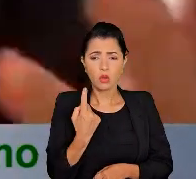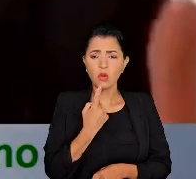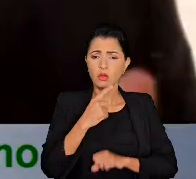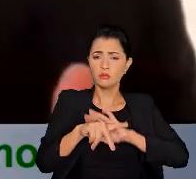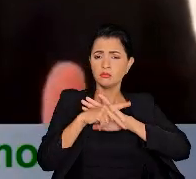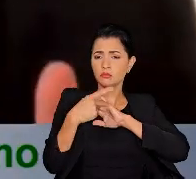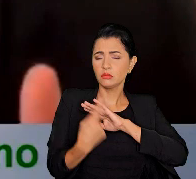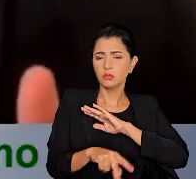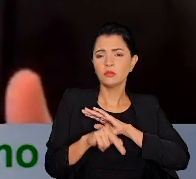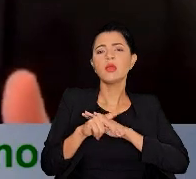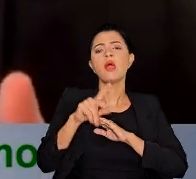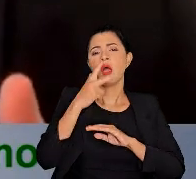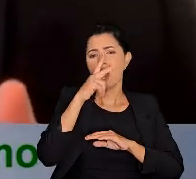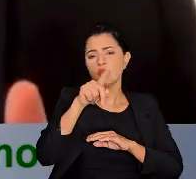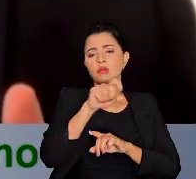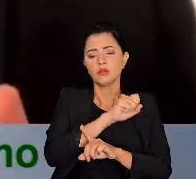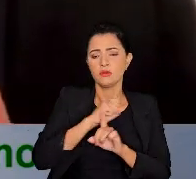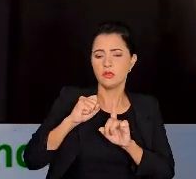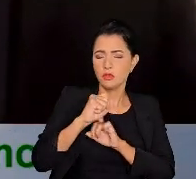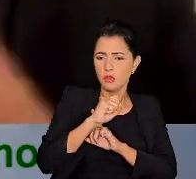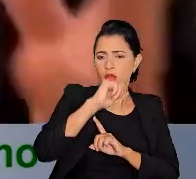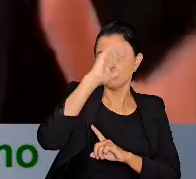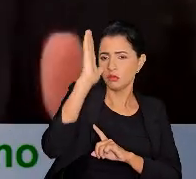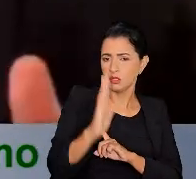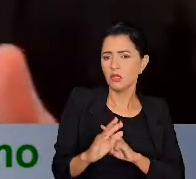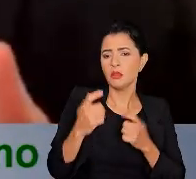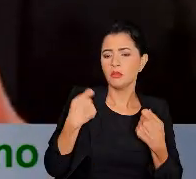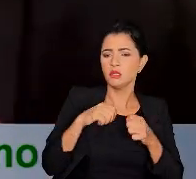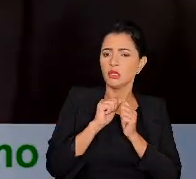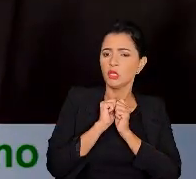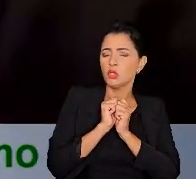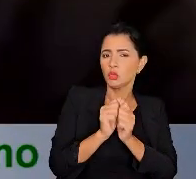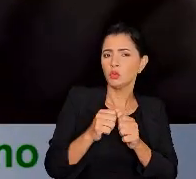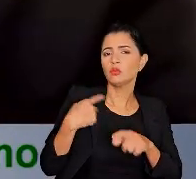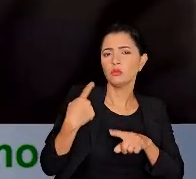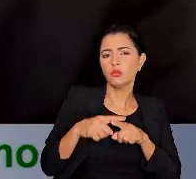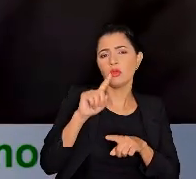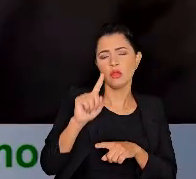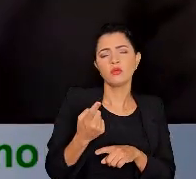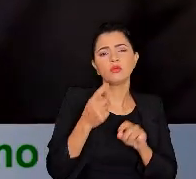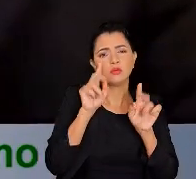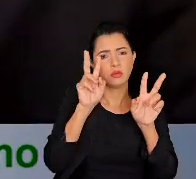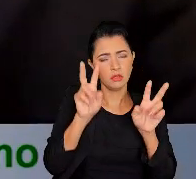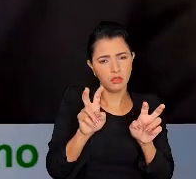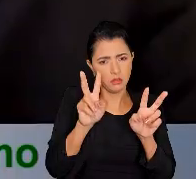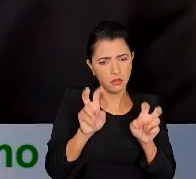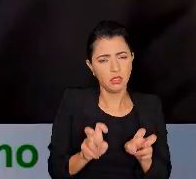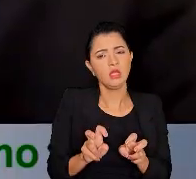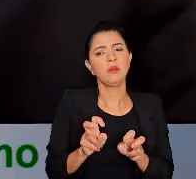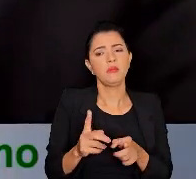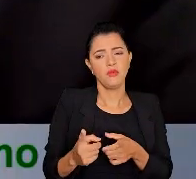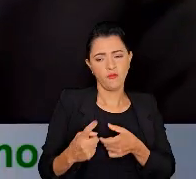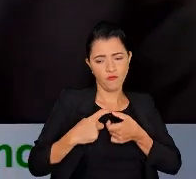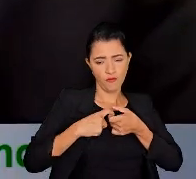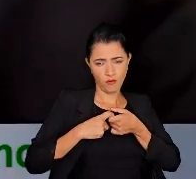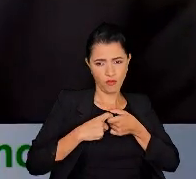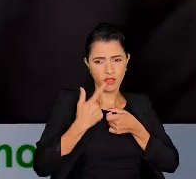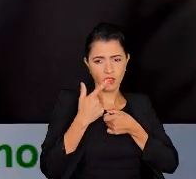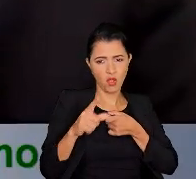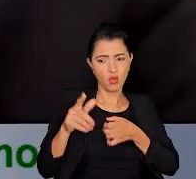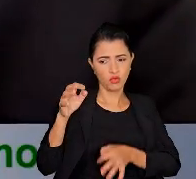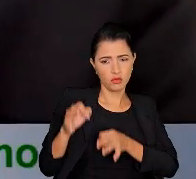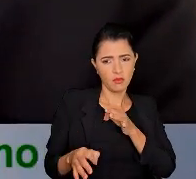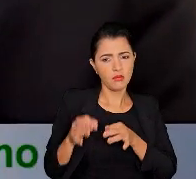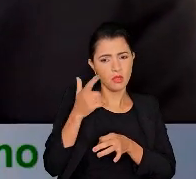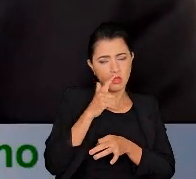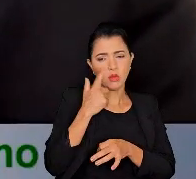acho que a sociedade brasileira tem que andar junto, porque esse é um tema, voltando ao caso Elvanger, que interessa a